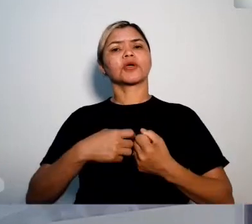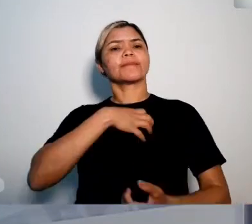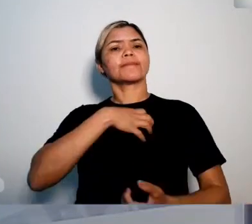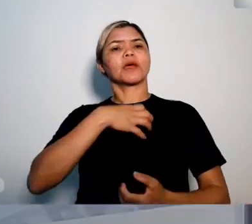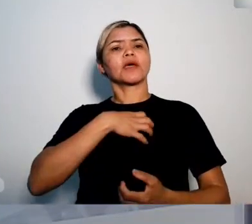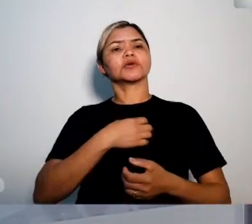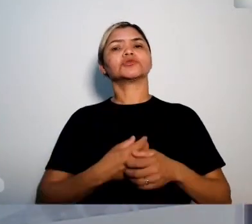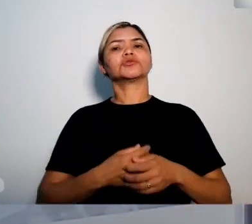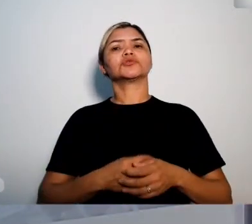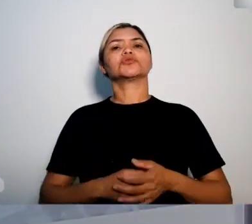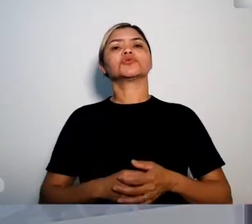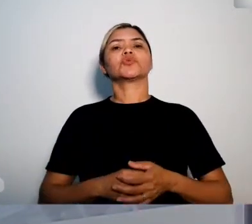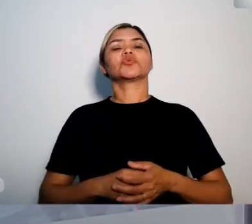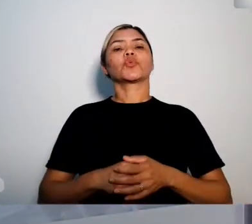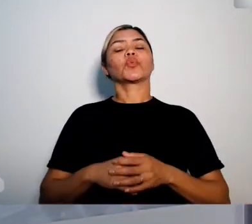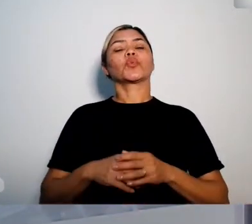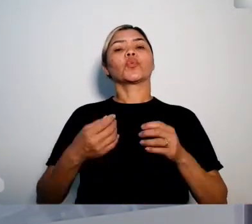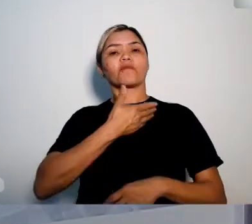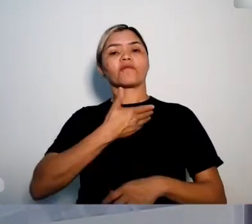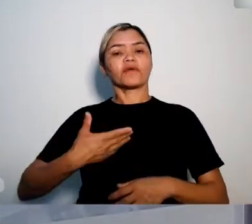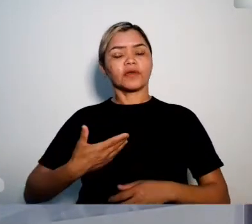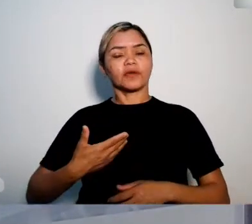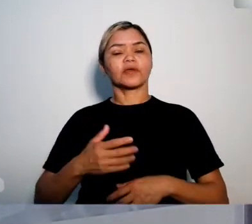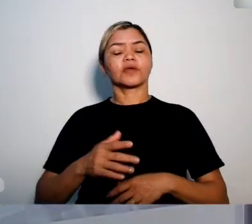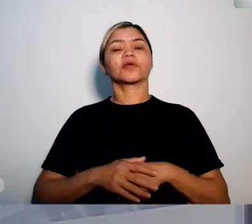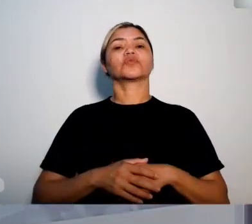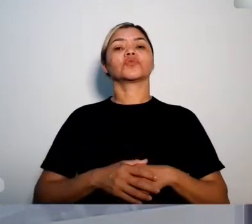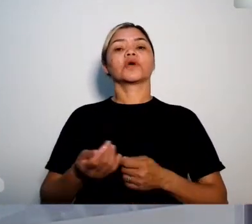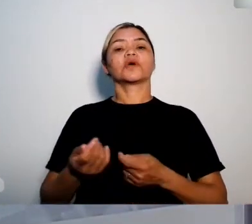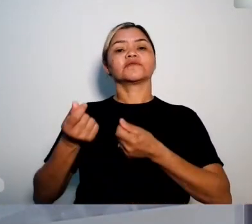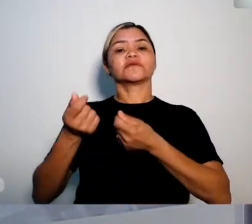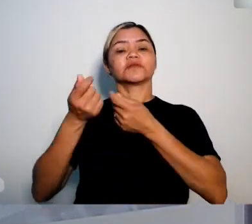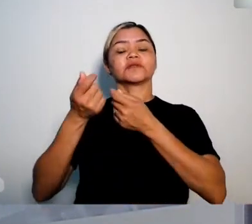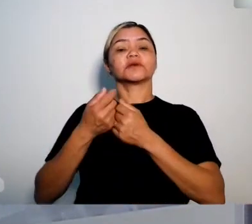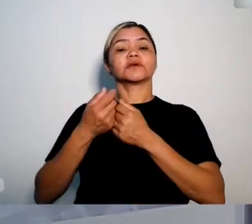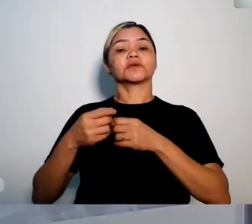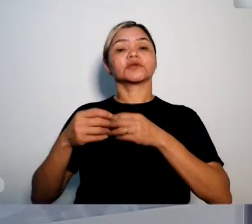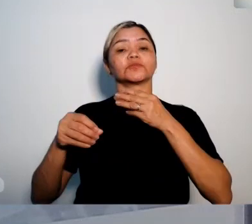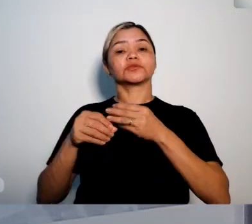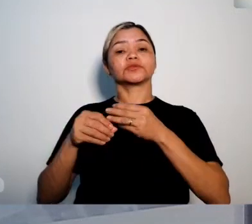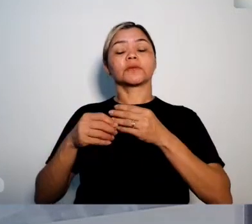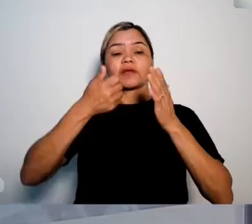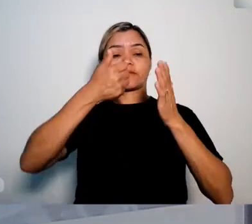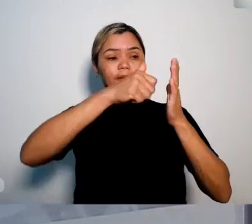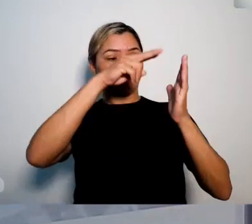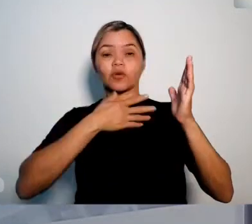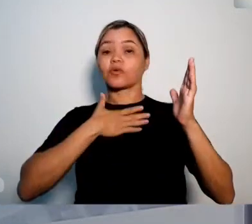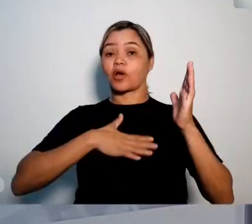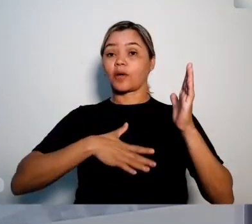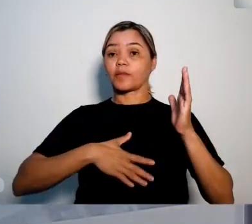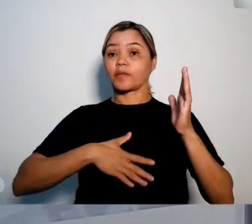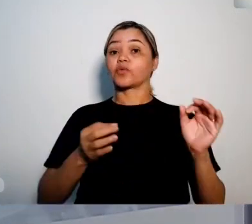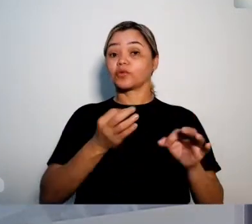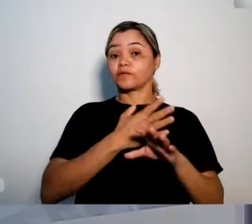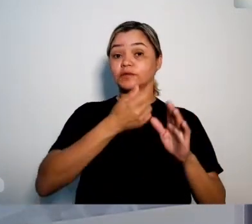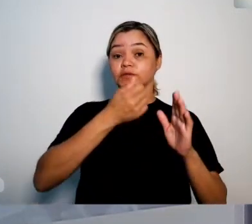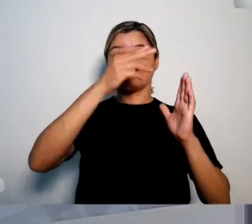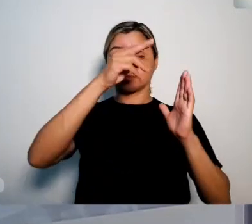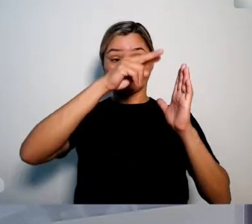as finanças do município, e eu precisava analisar com calma. E, quando eu fiz essa análise, senhor